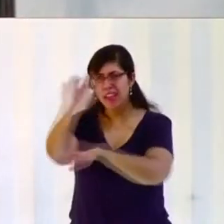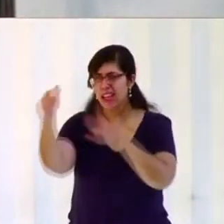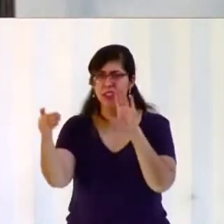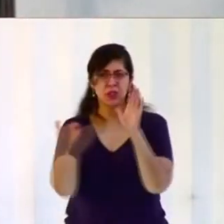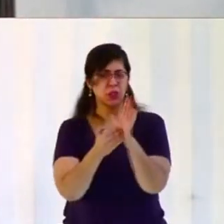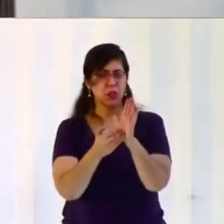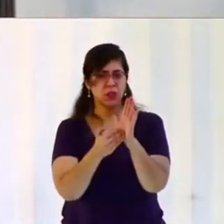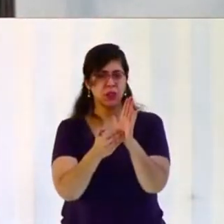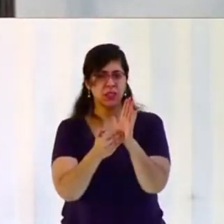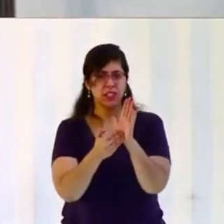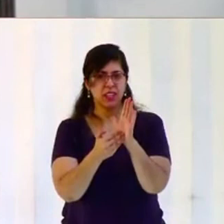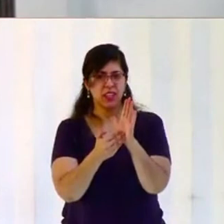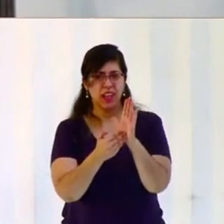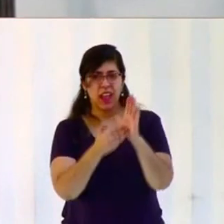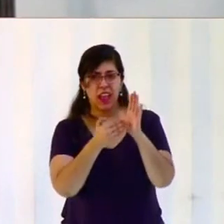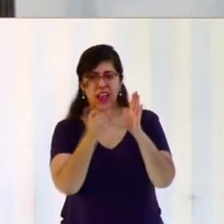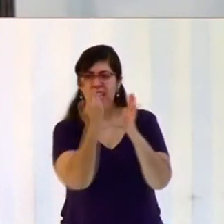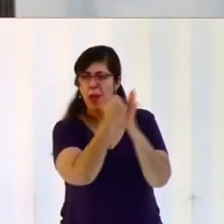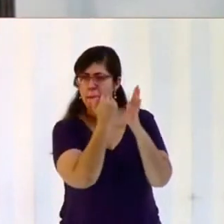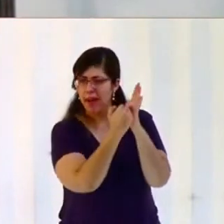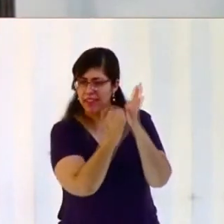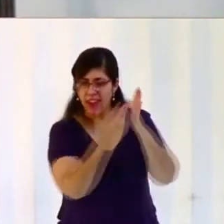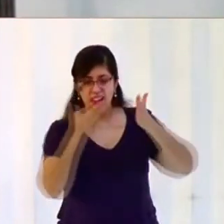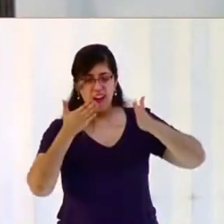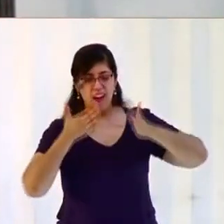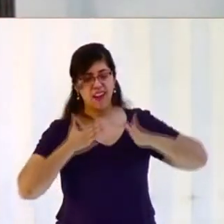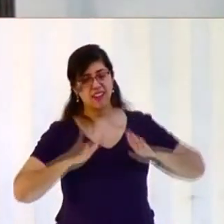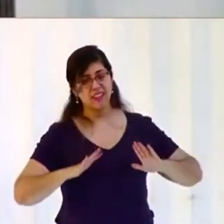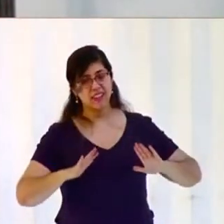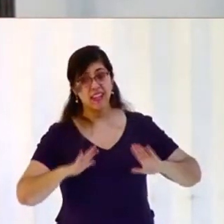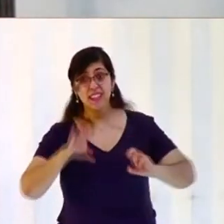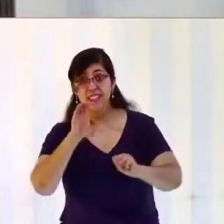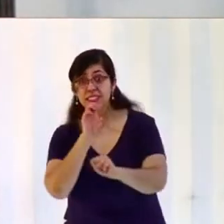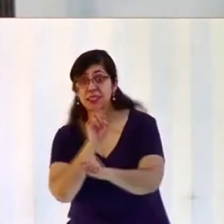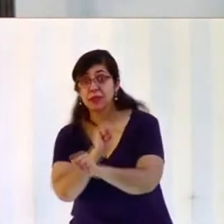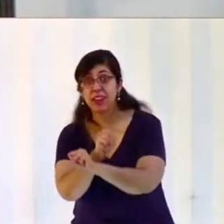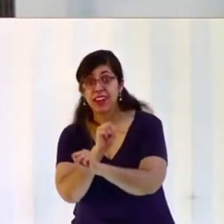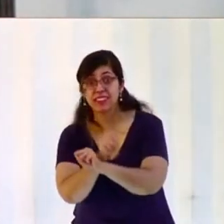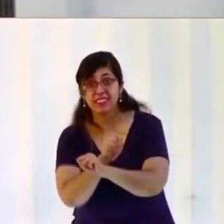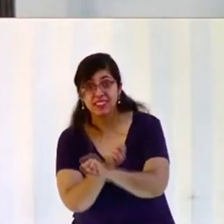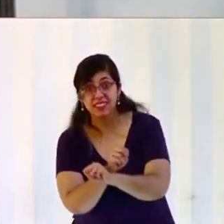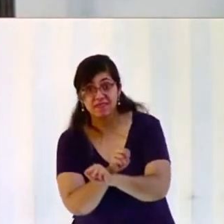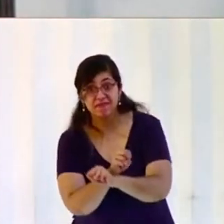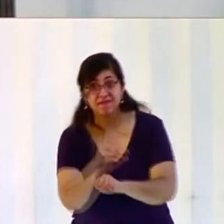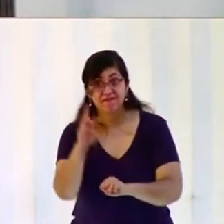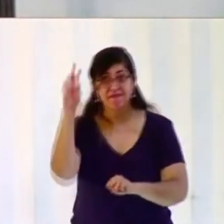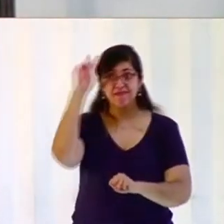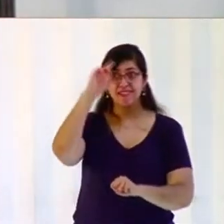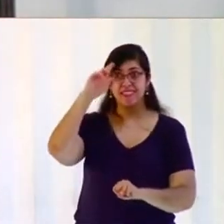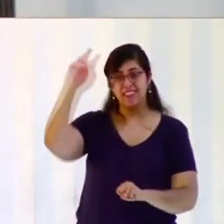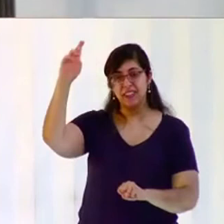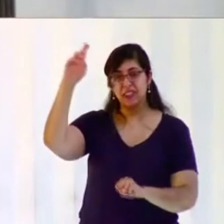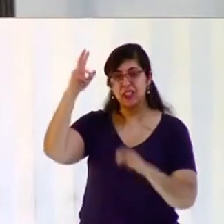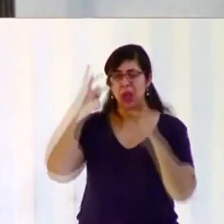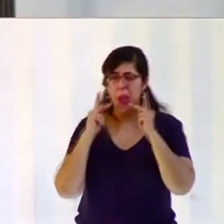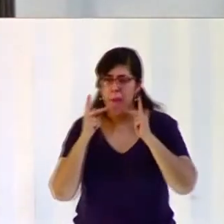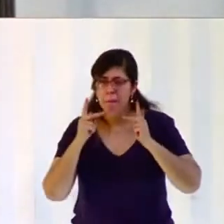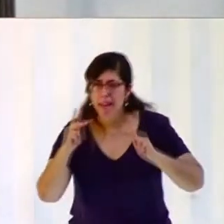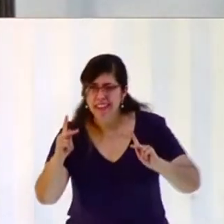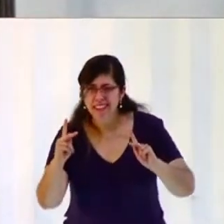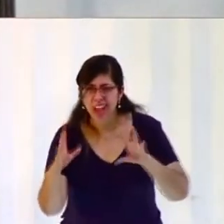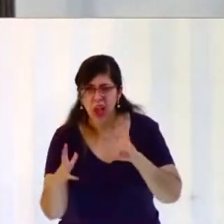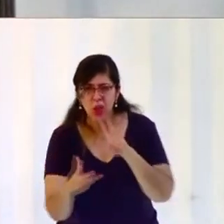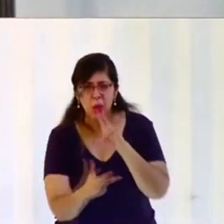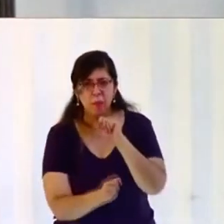para que a alma descanse. Tem uma instrução para que a esperança não seja uma utopia. A pregação ao mundo é que